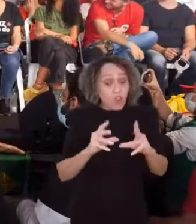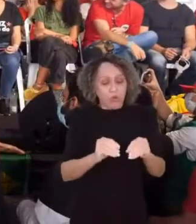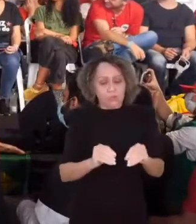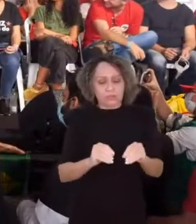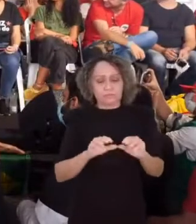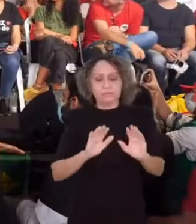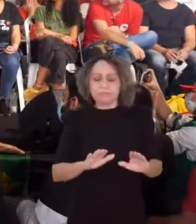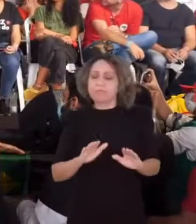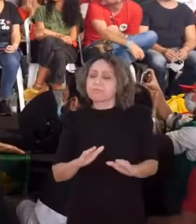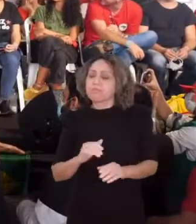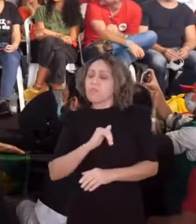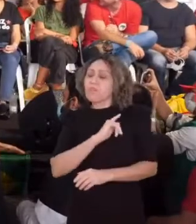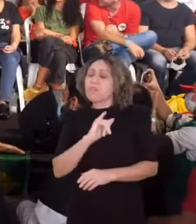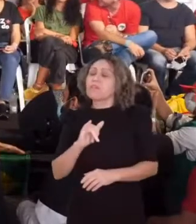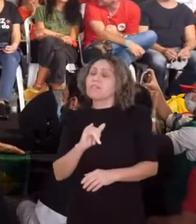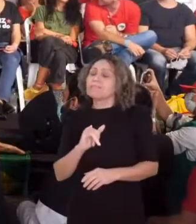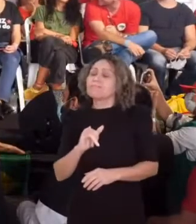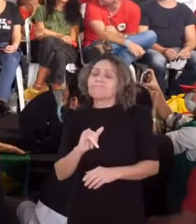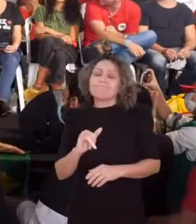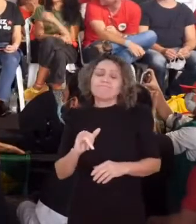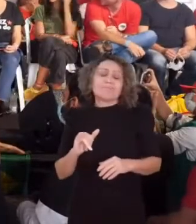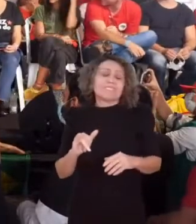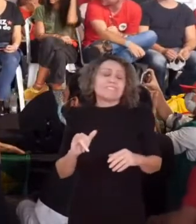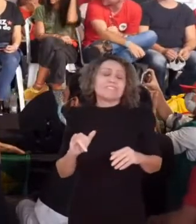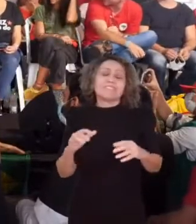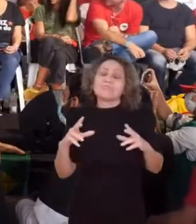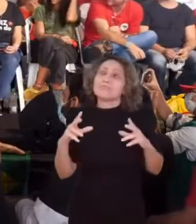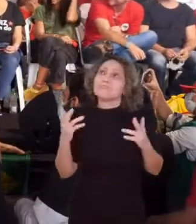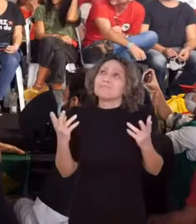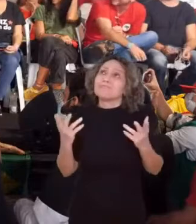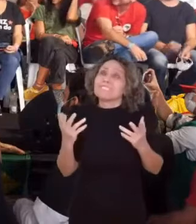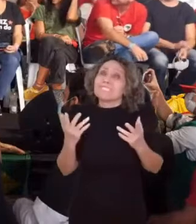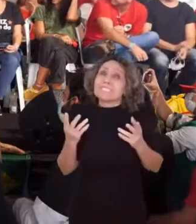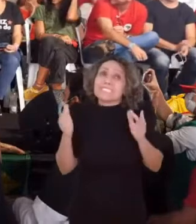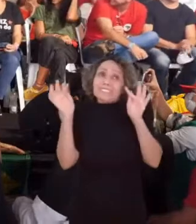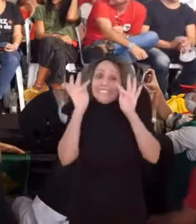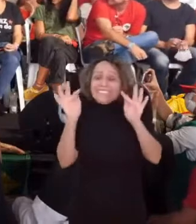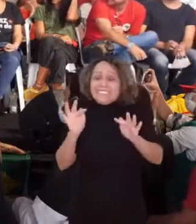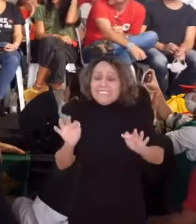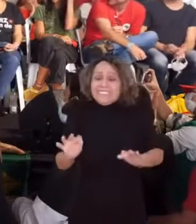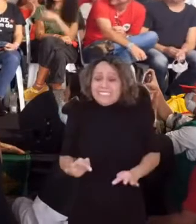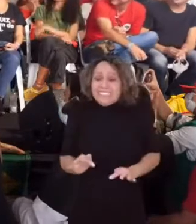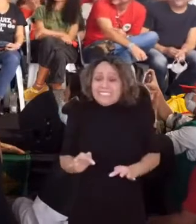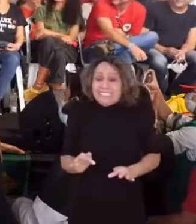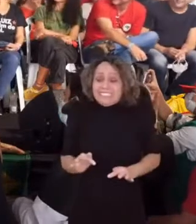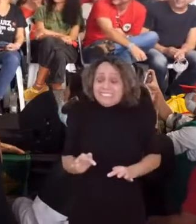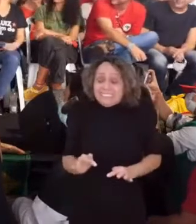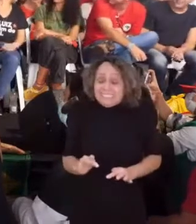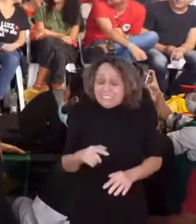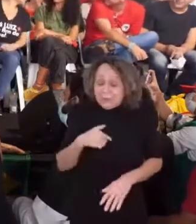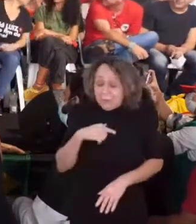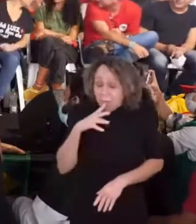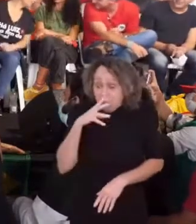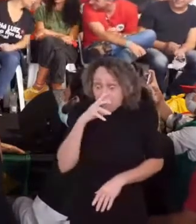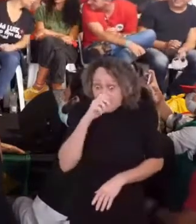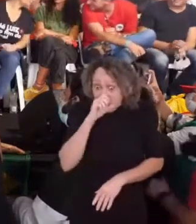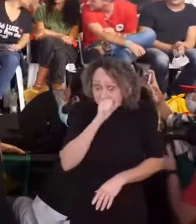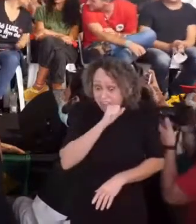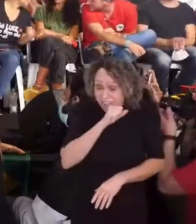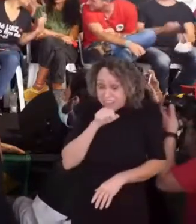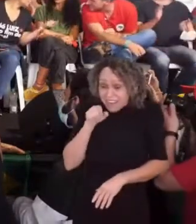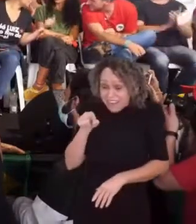esse jovem, depois de muita teimosia, finalmente ter entrado no Partido